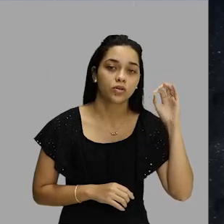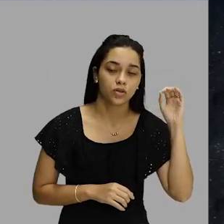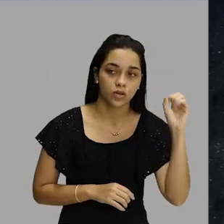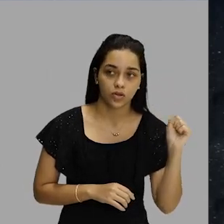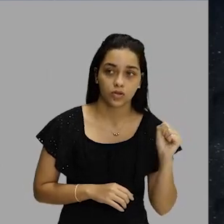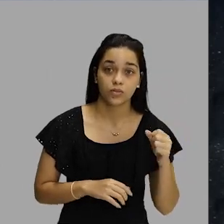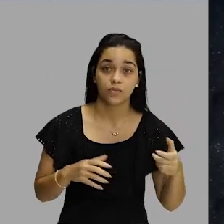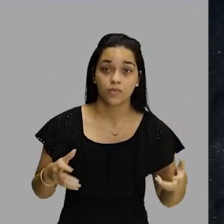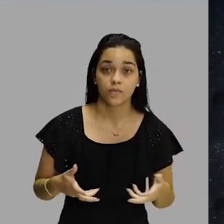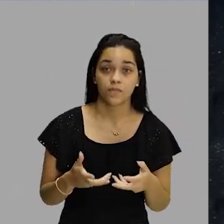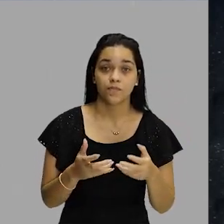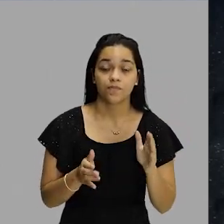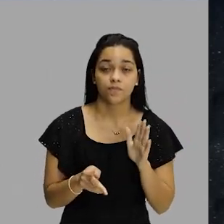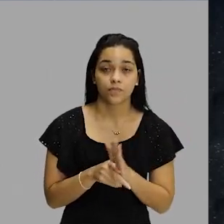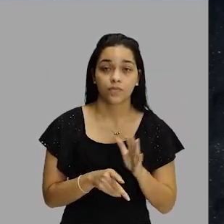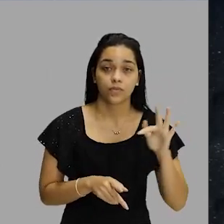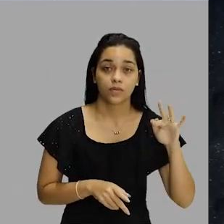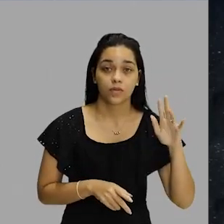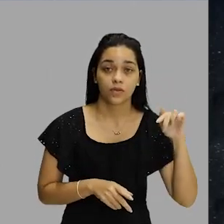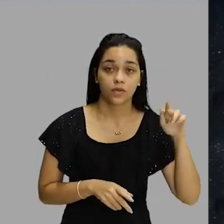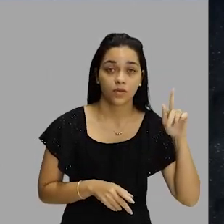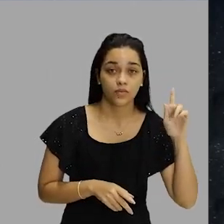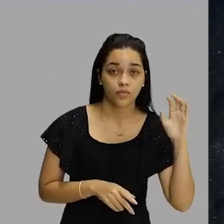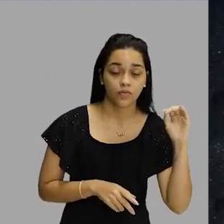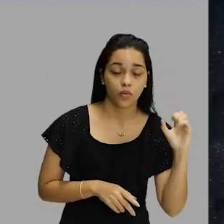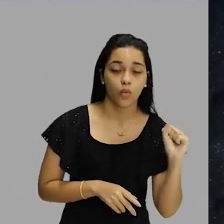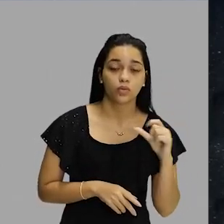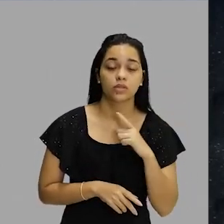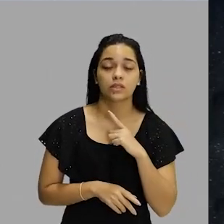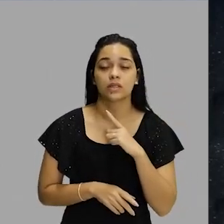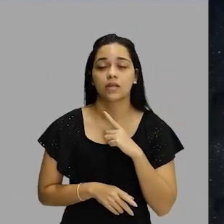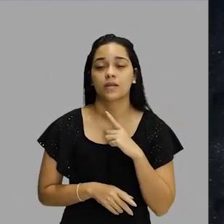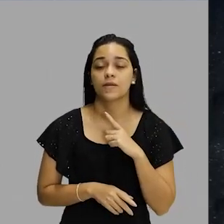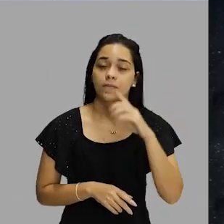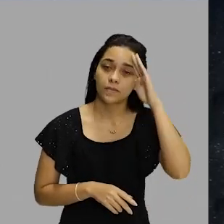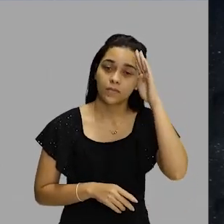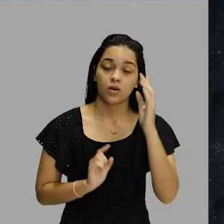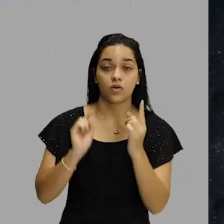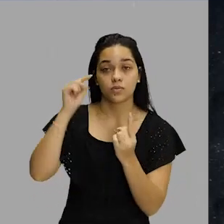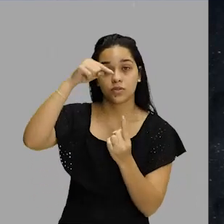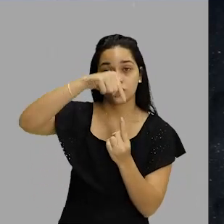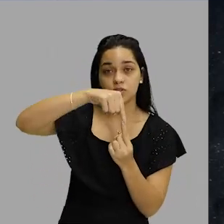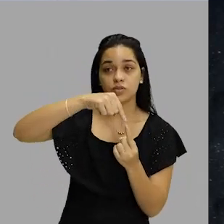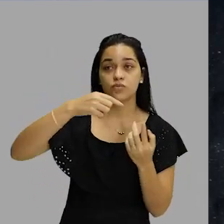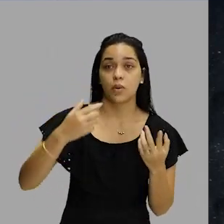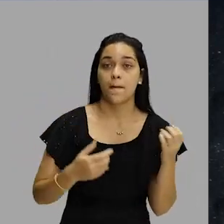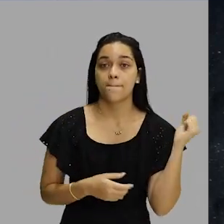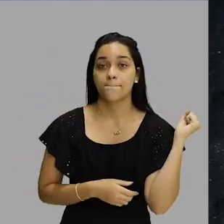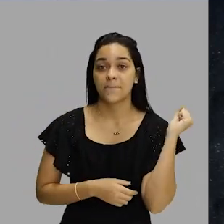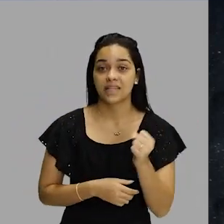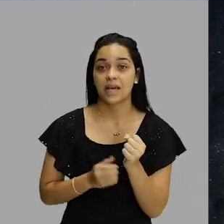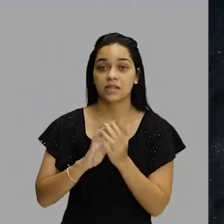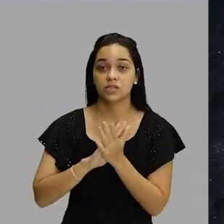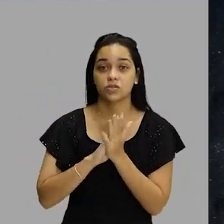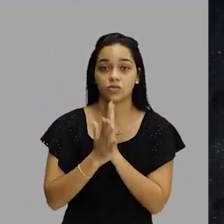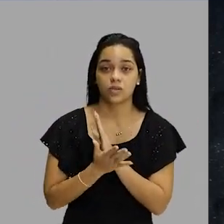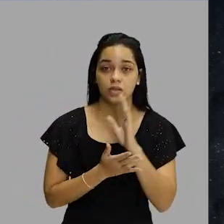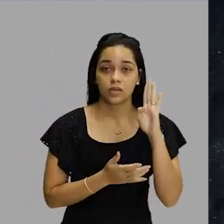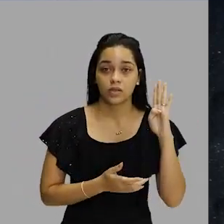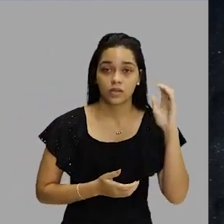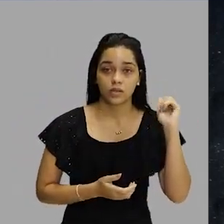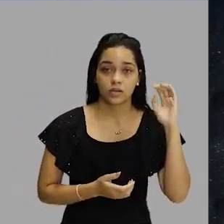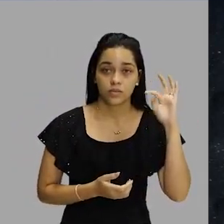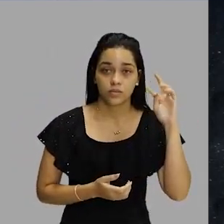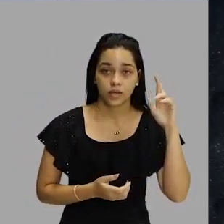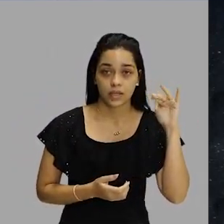substâncias produzidas por fungos, né? Que têm como principal objetivo matar, destruir bactérias.